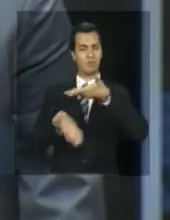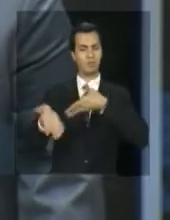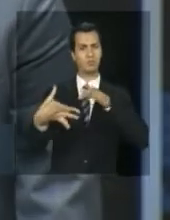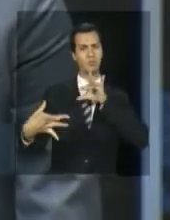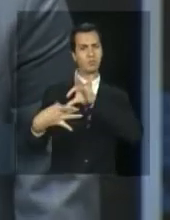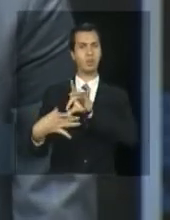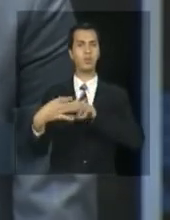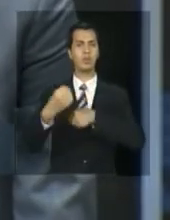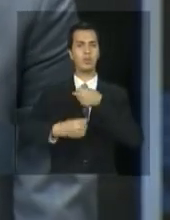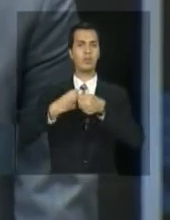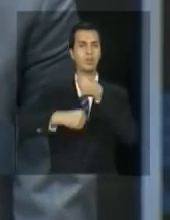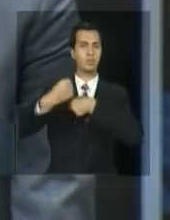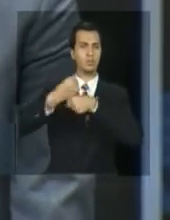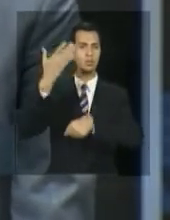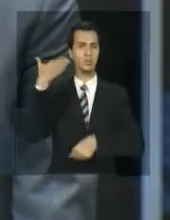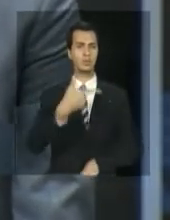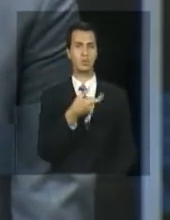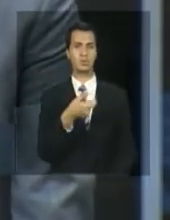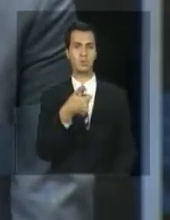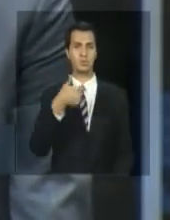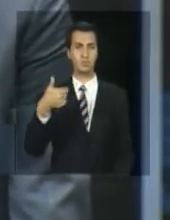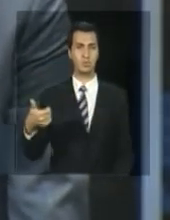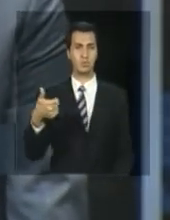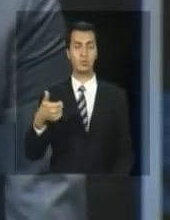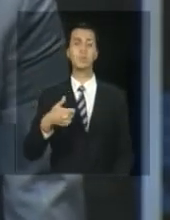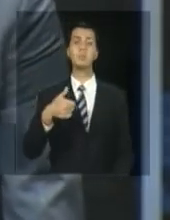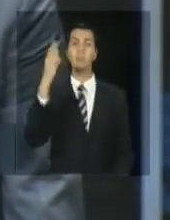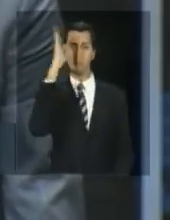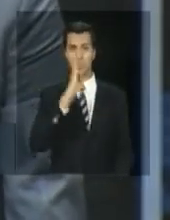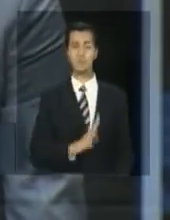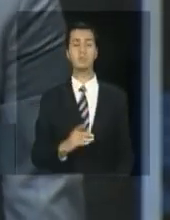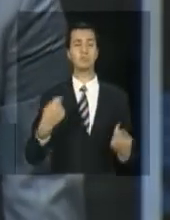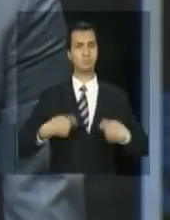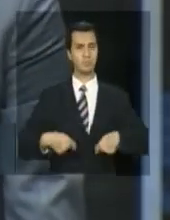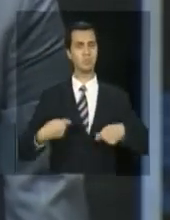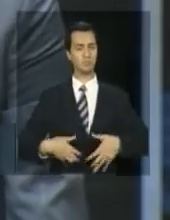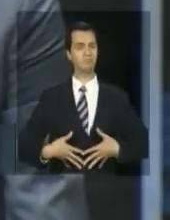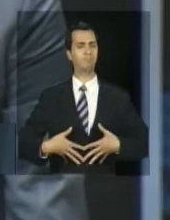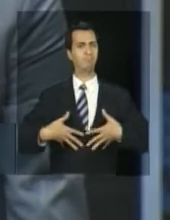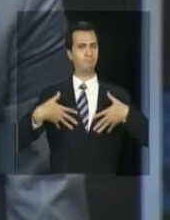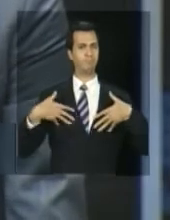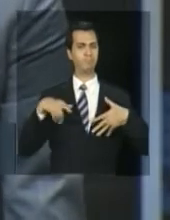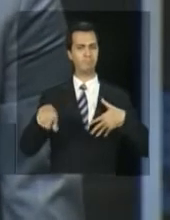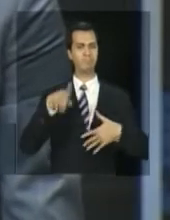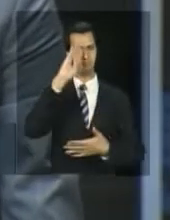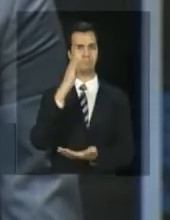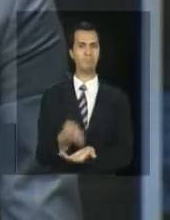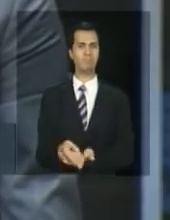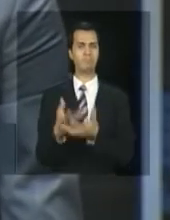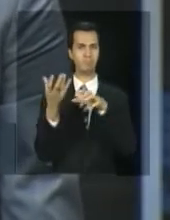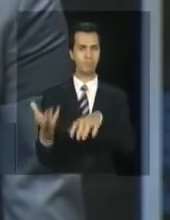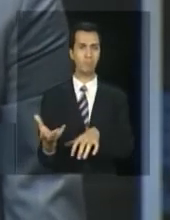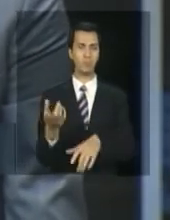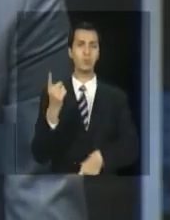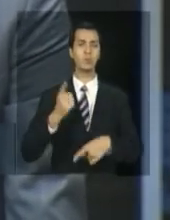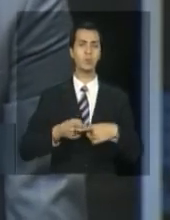2011. O Brasil tem muito para se orgulhar desta casa, que